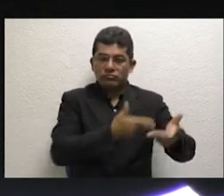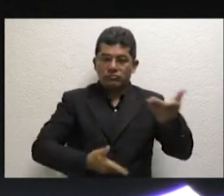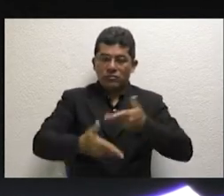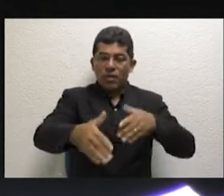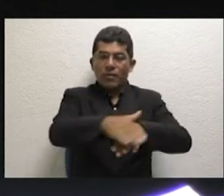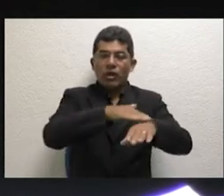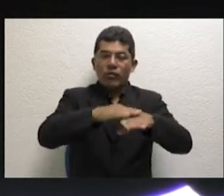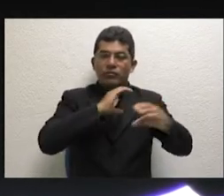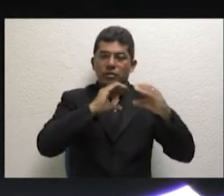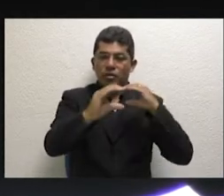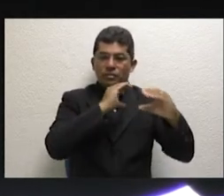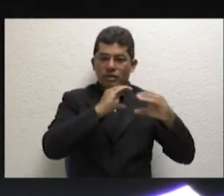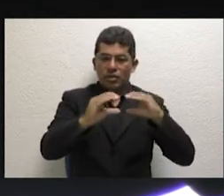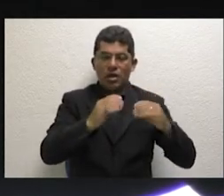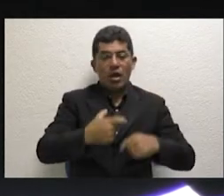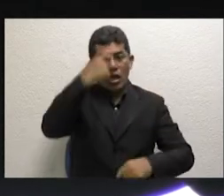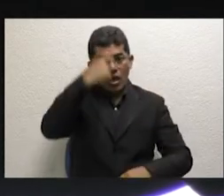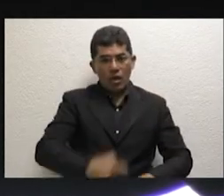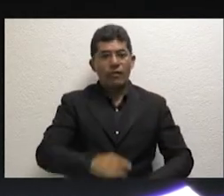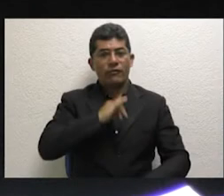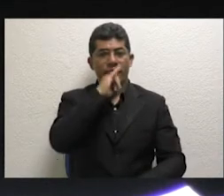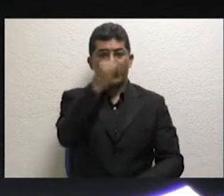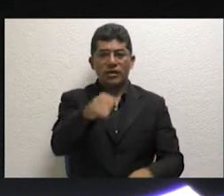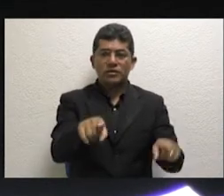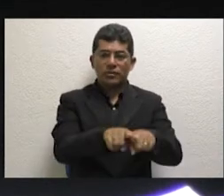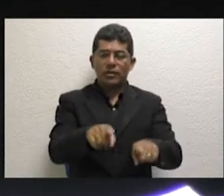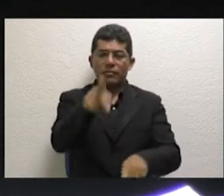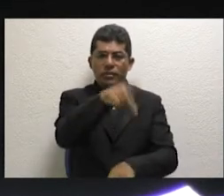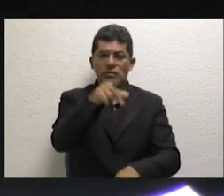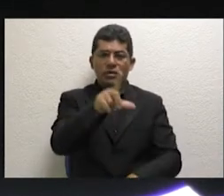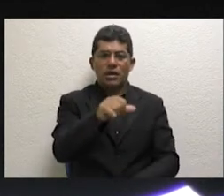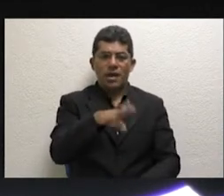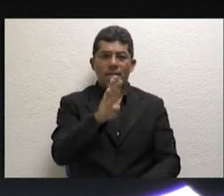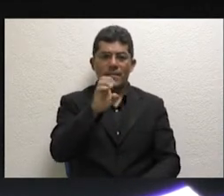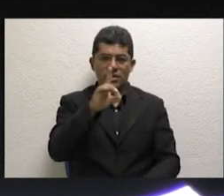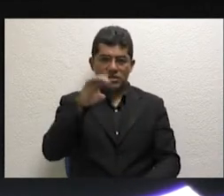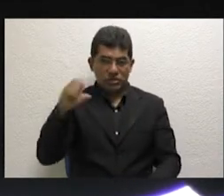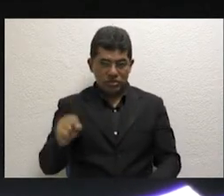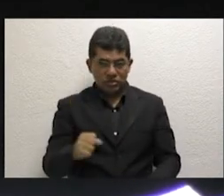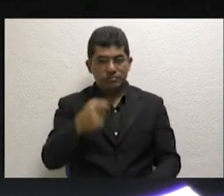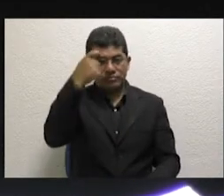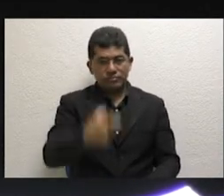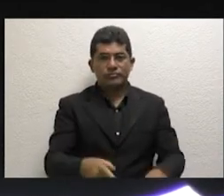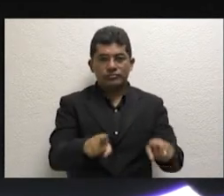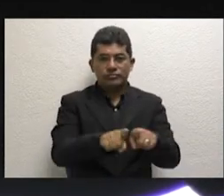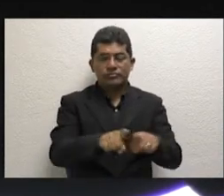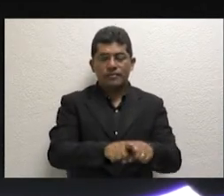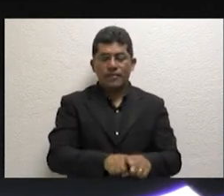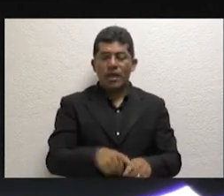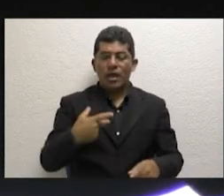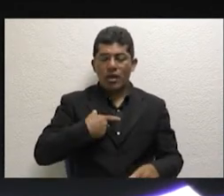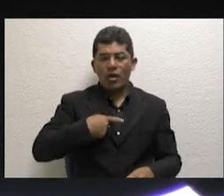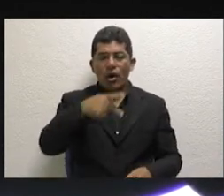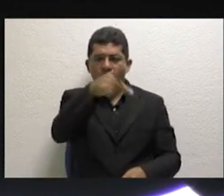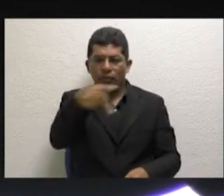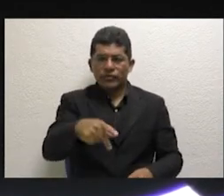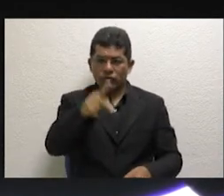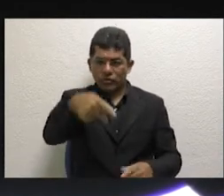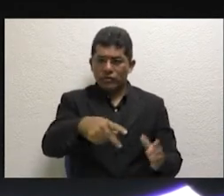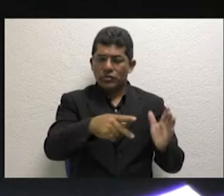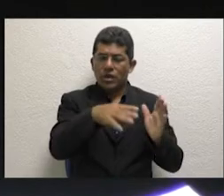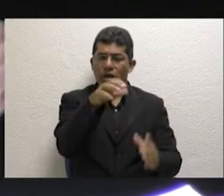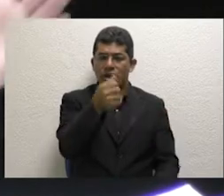interlocução eu me prontifico professor Lambert eu me prontifico juntamente